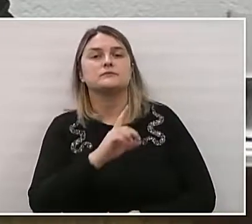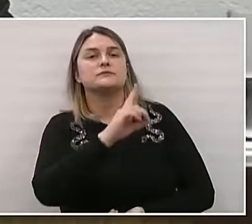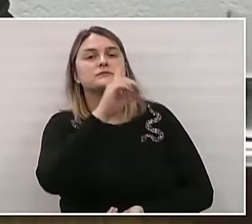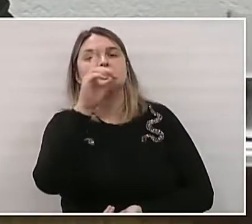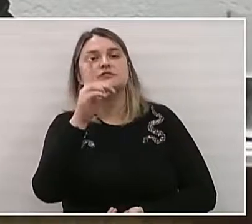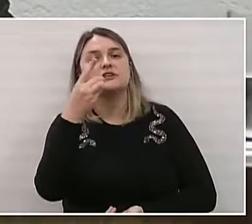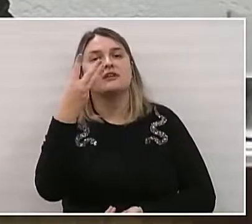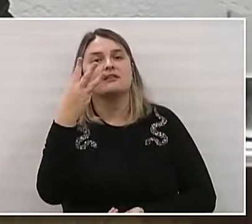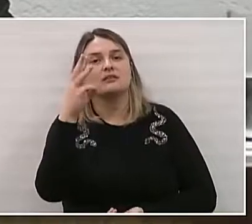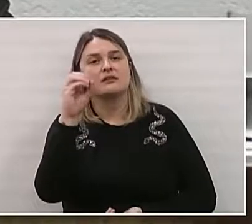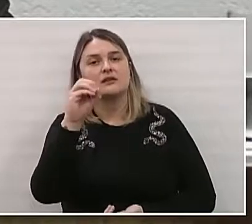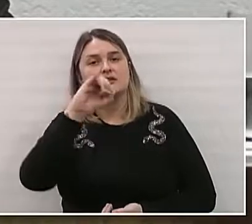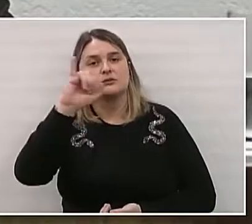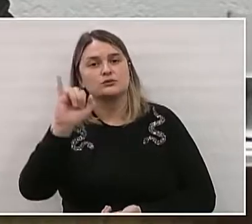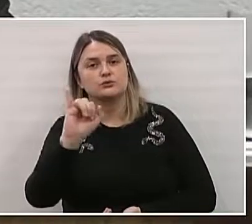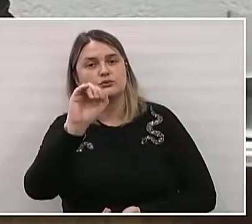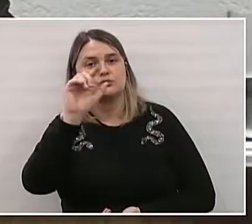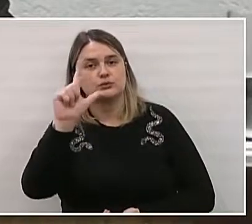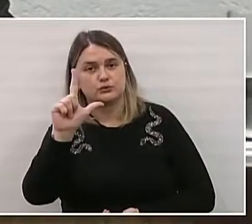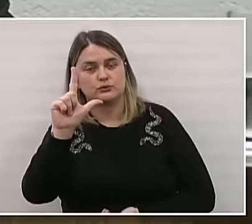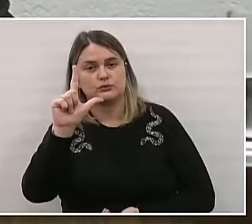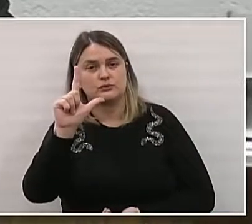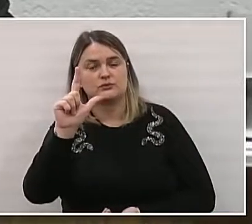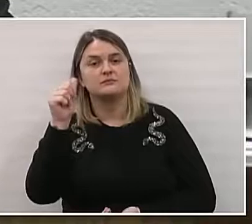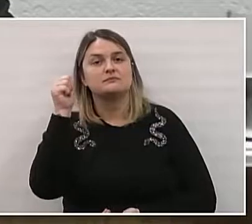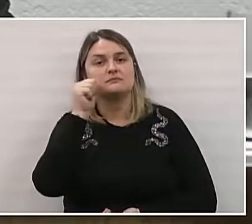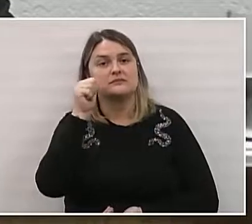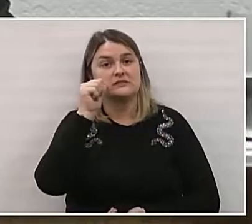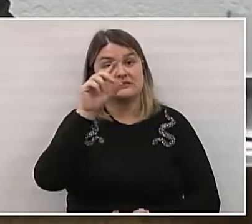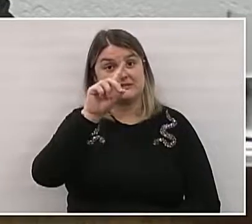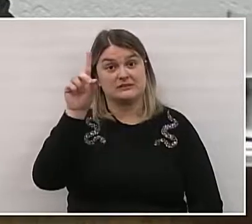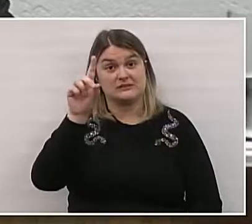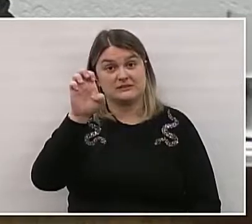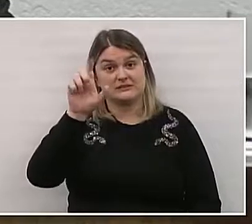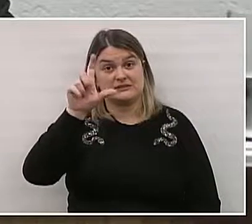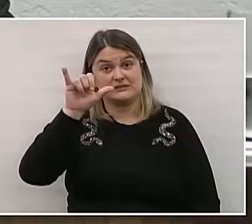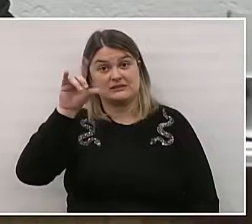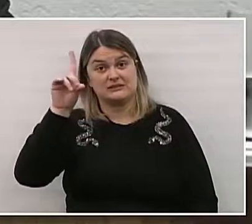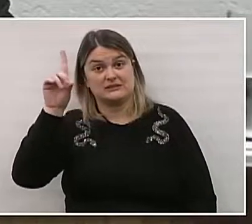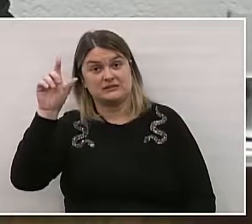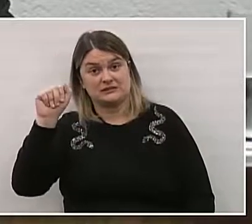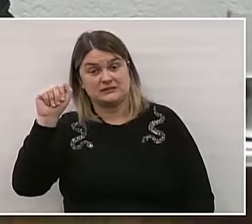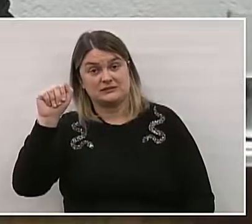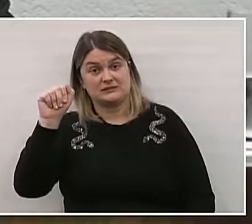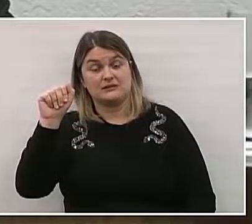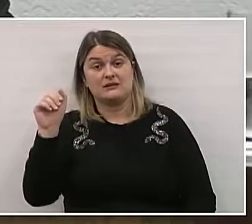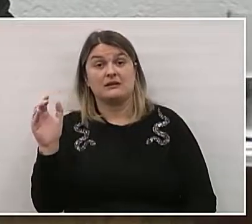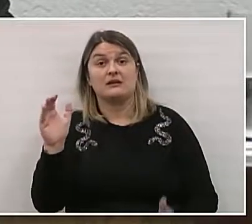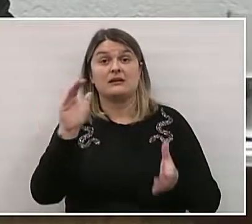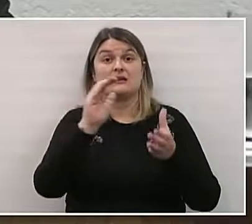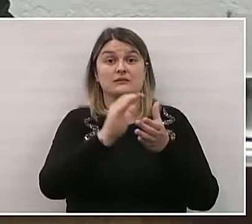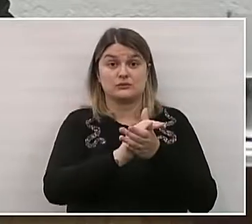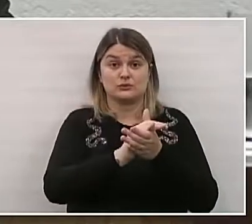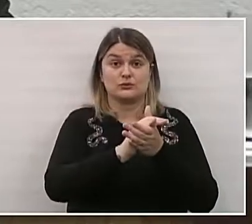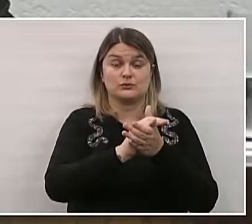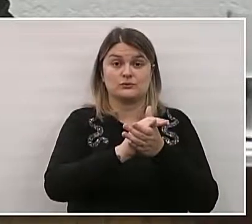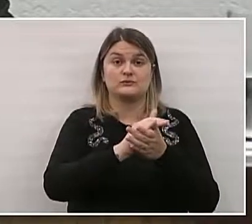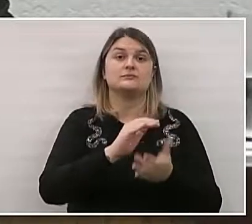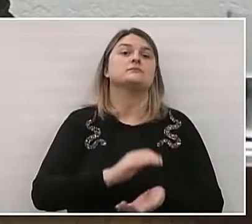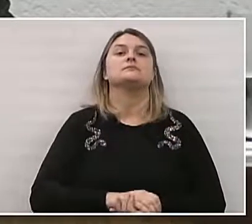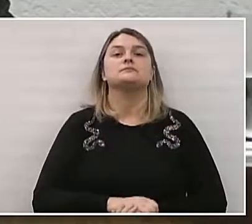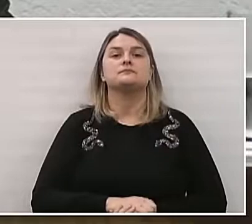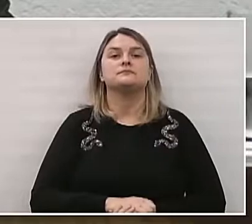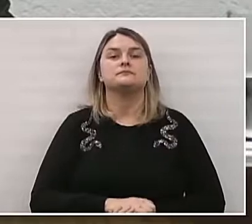dia 30 de julho, Zelinda se torna a senhora Zelinda Lima